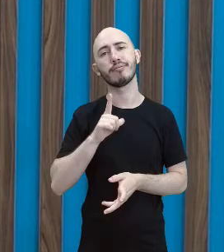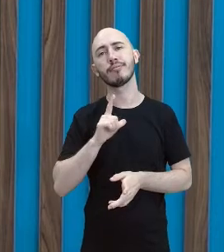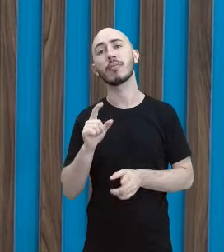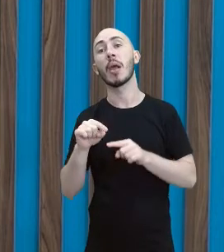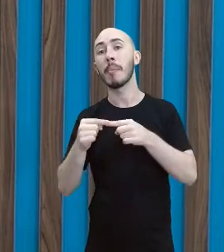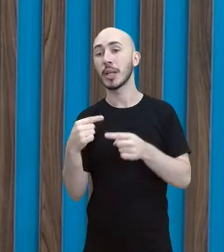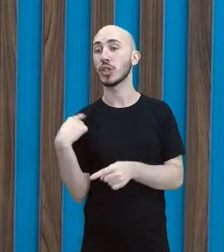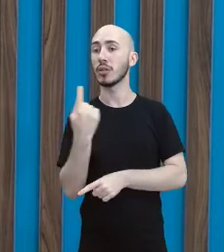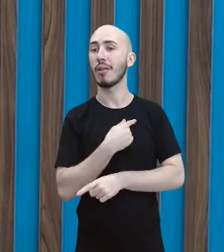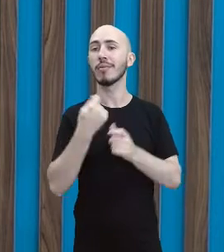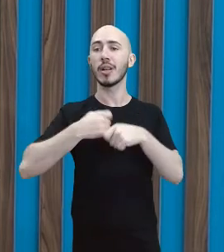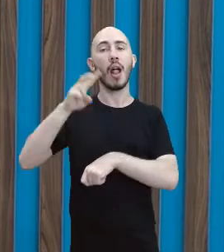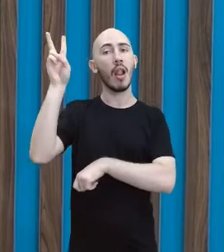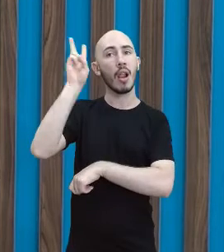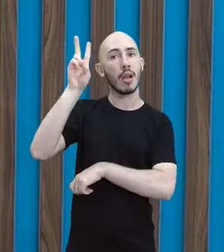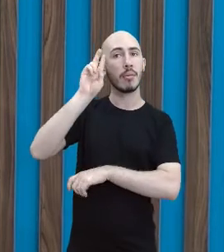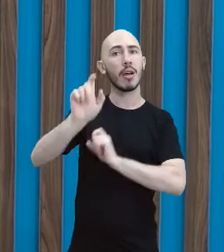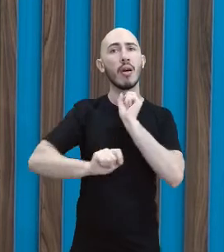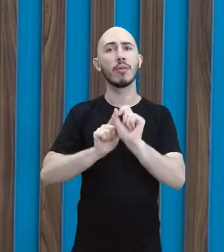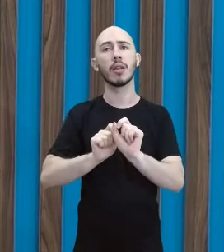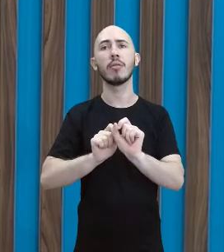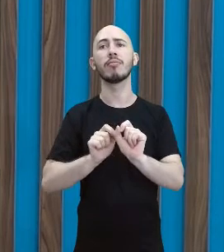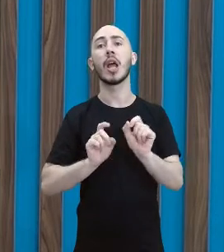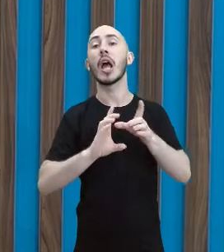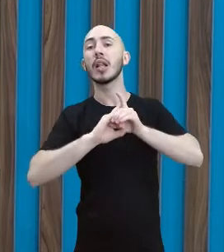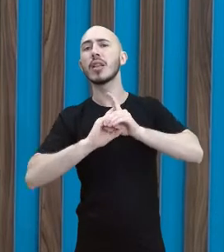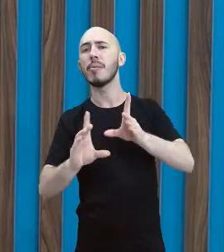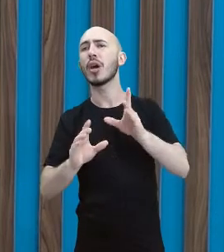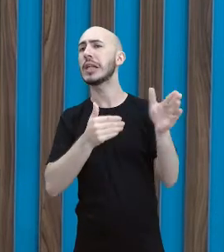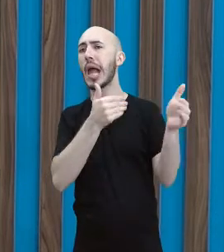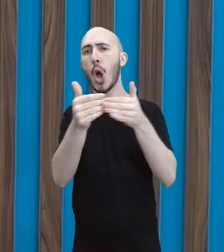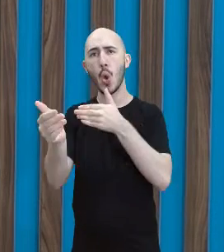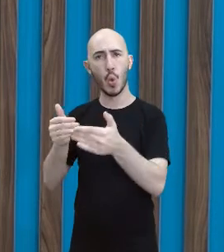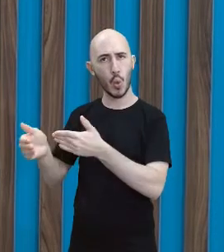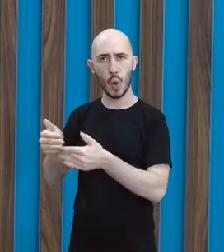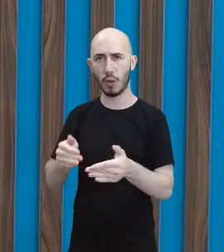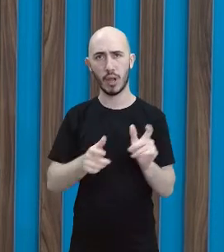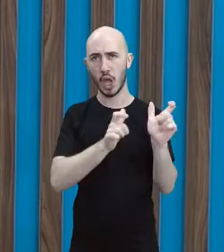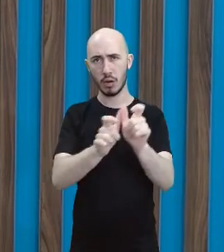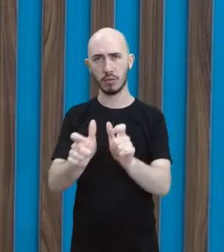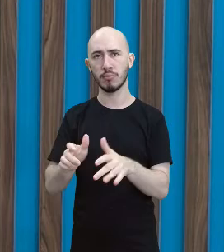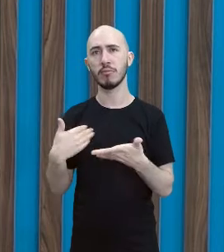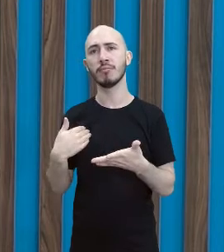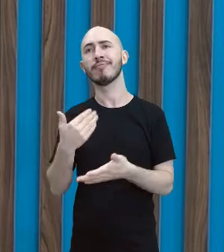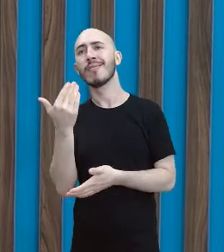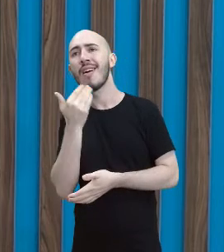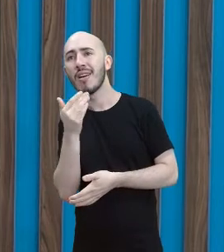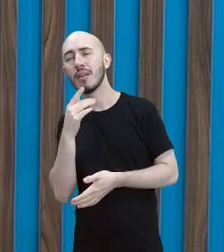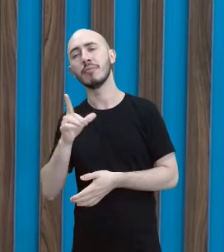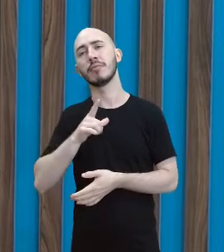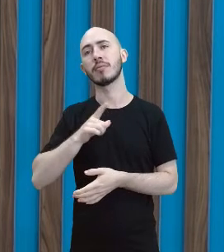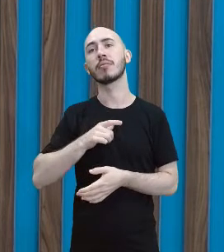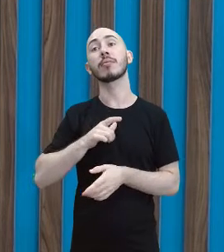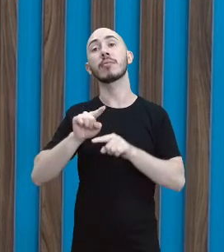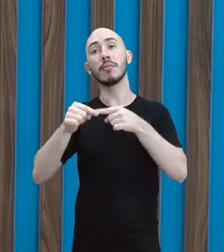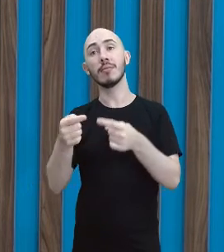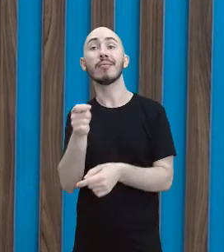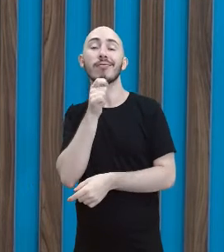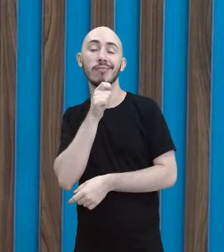que lembrar que qualquer democracia, por mais falhas que ela possa ter, ainda